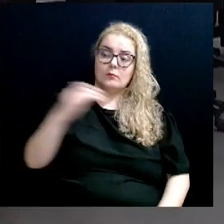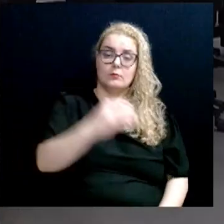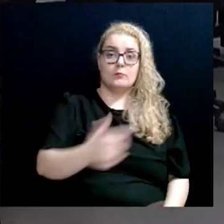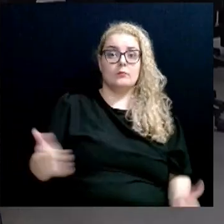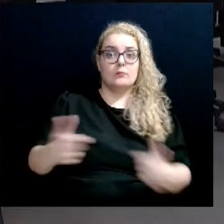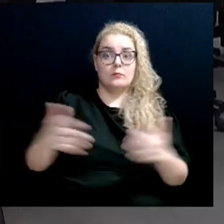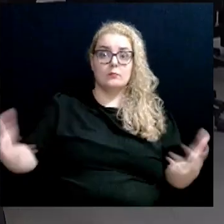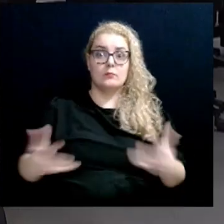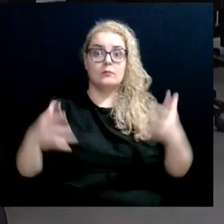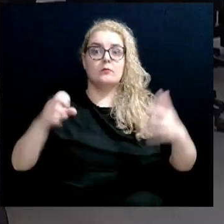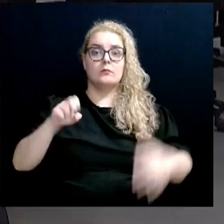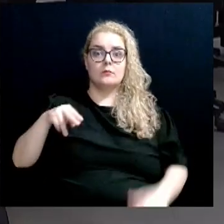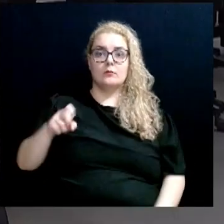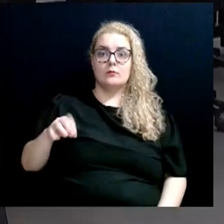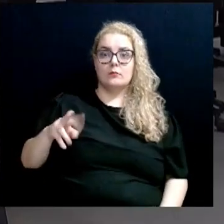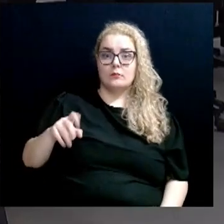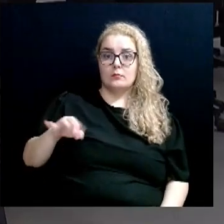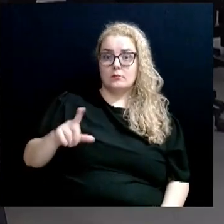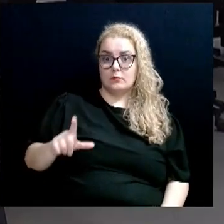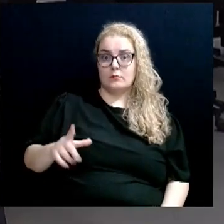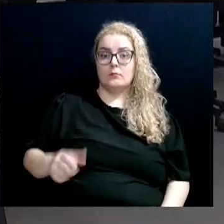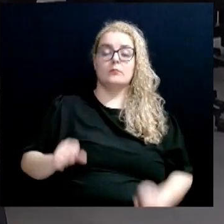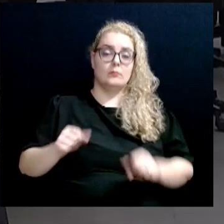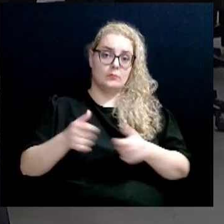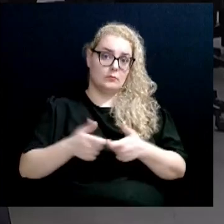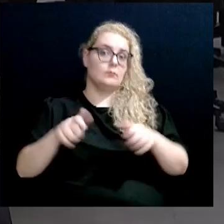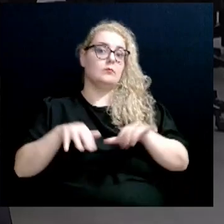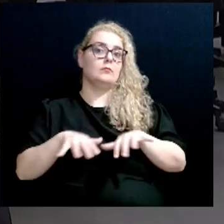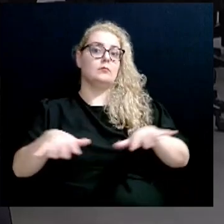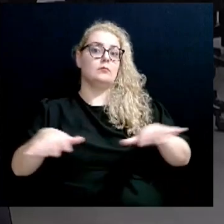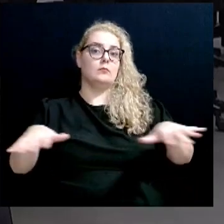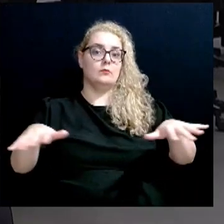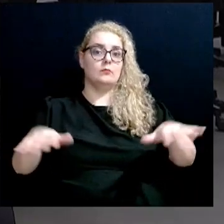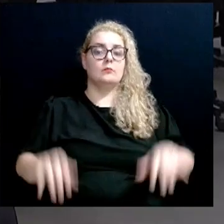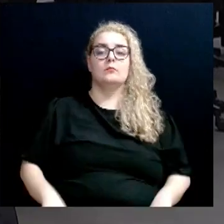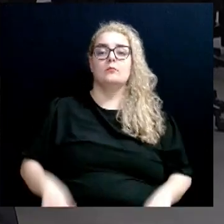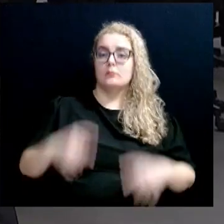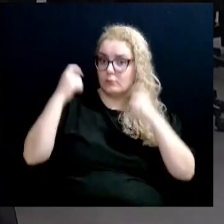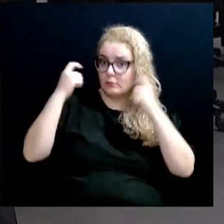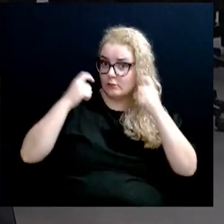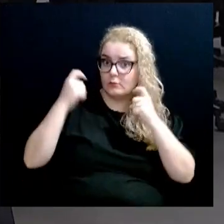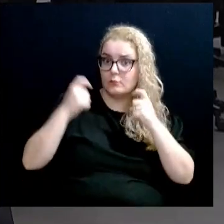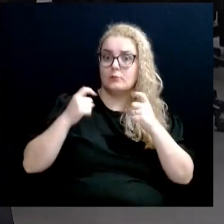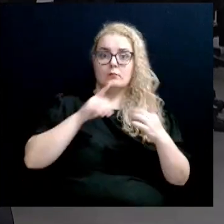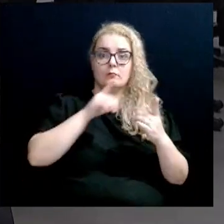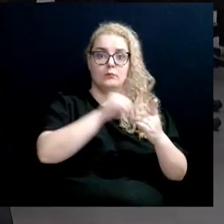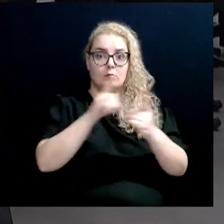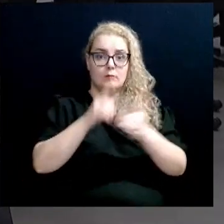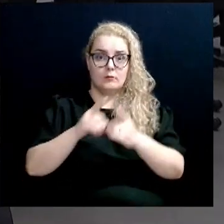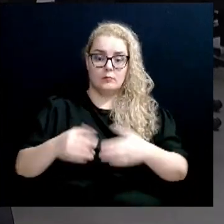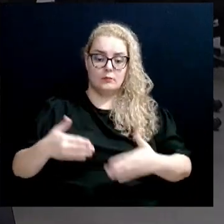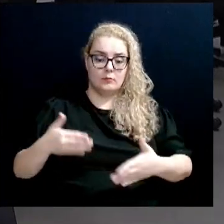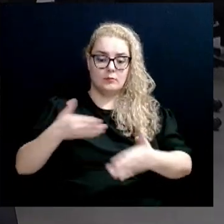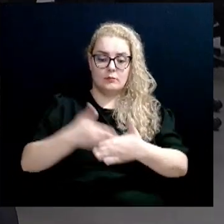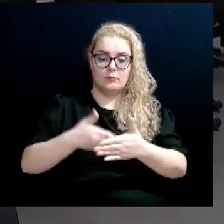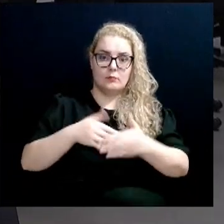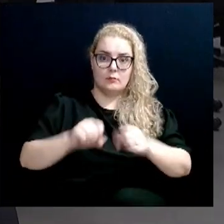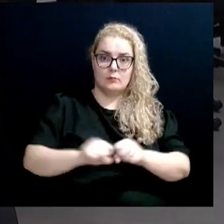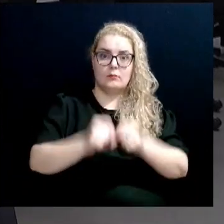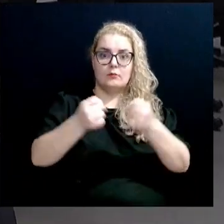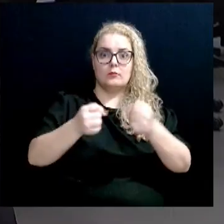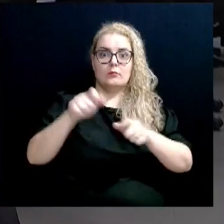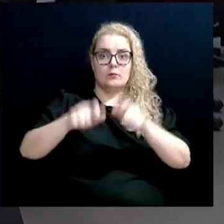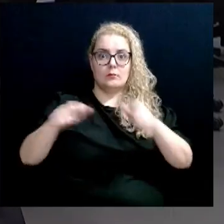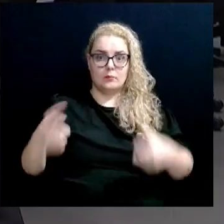sensoriais. Nós podemos estender essas preocupações de atender, quebrar barreiras com as pessoas que têm o